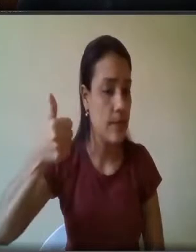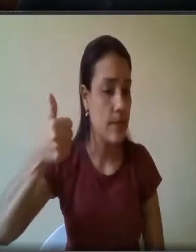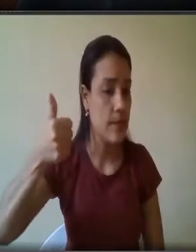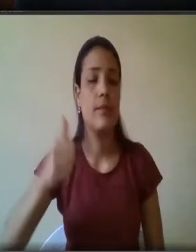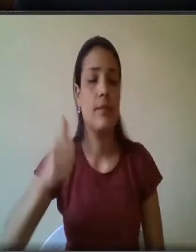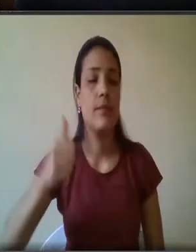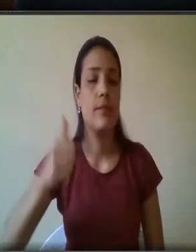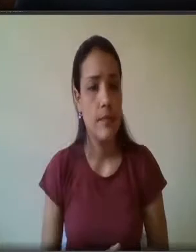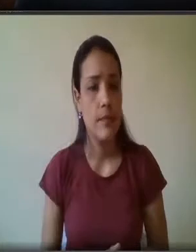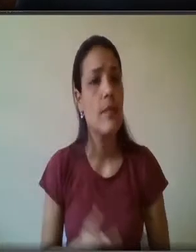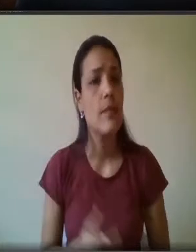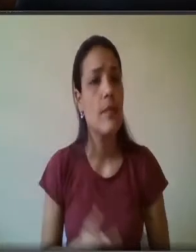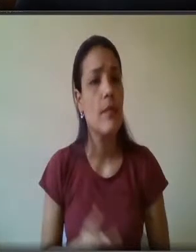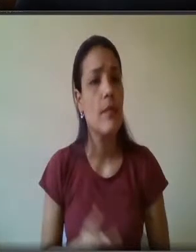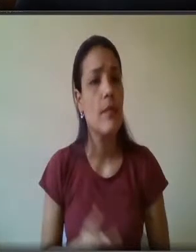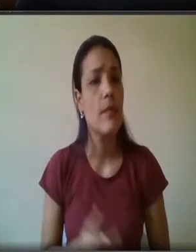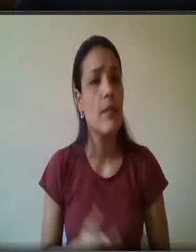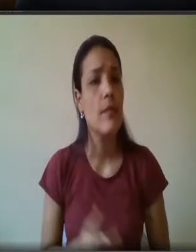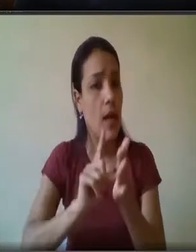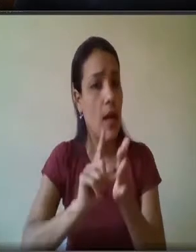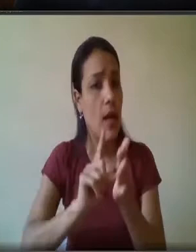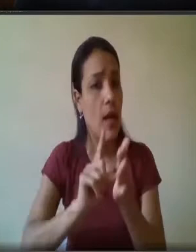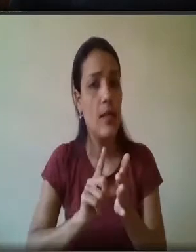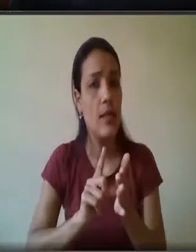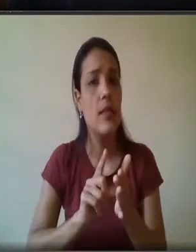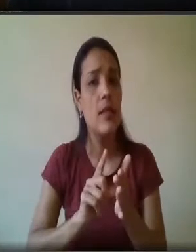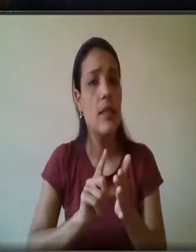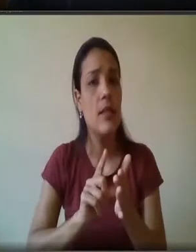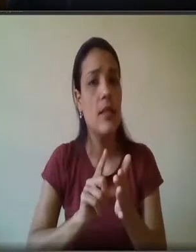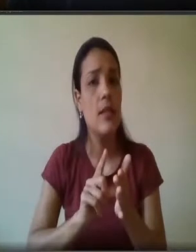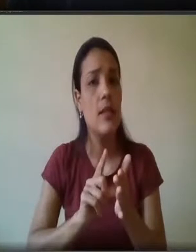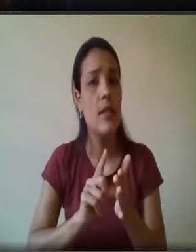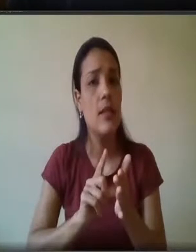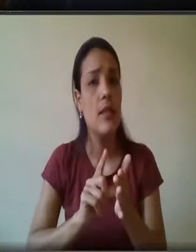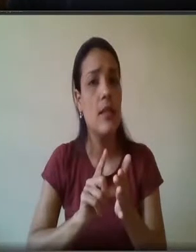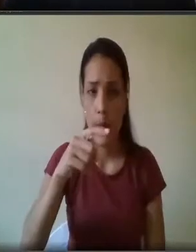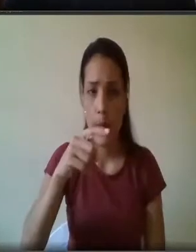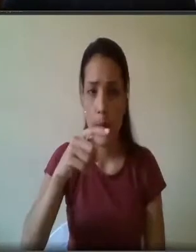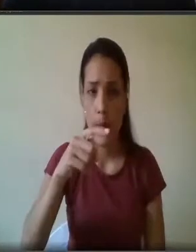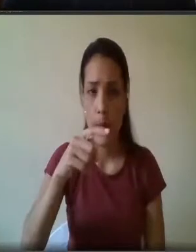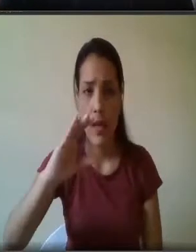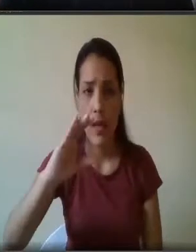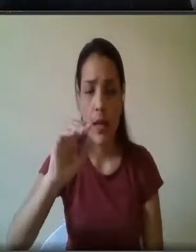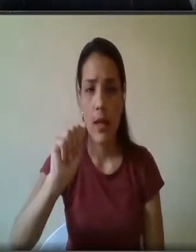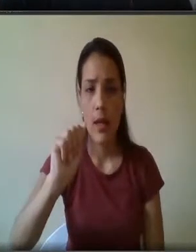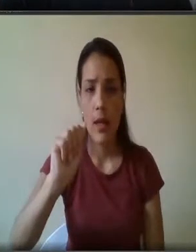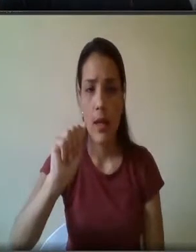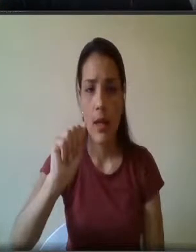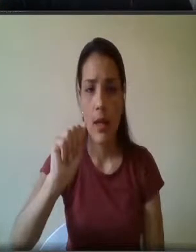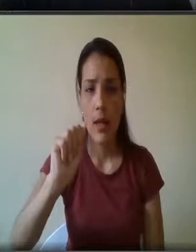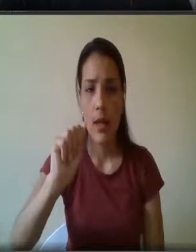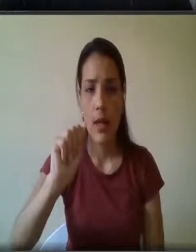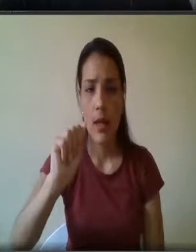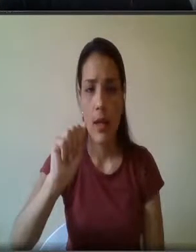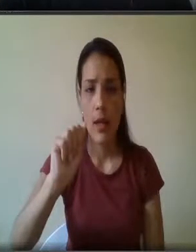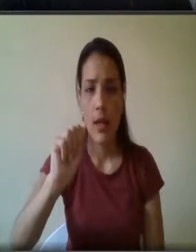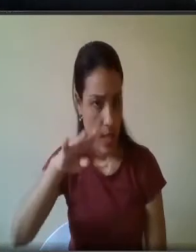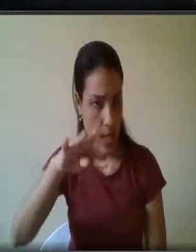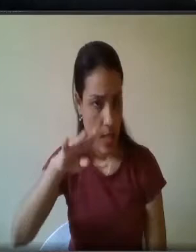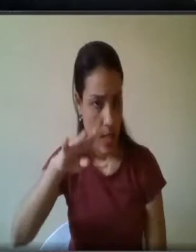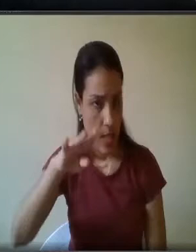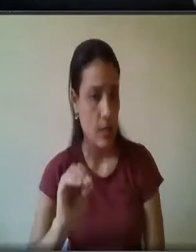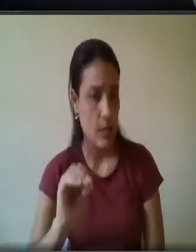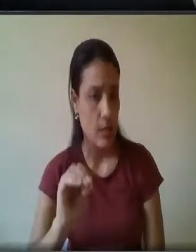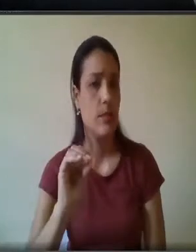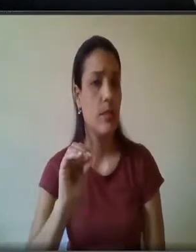do Cambriano, pré-Cambriano, ele é dividido ali na tabelinha na parte esquerda em Proterozoica e Arqueozoica. Isso é extremamente